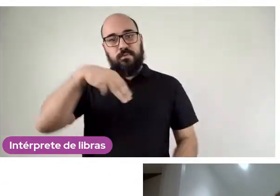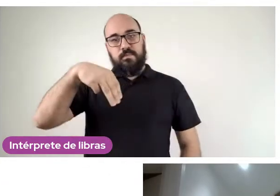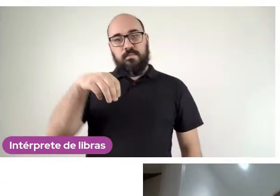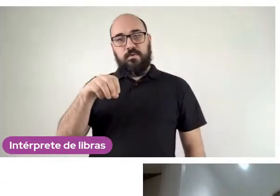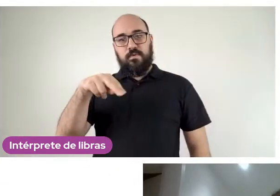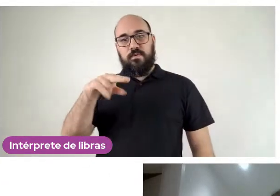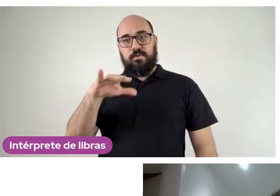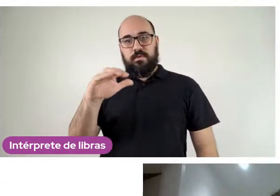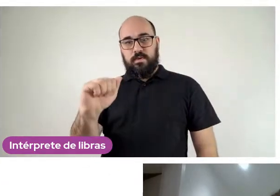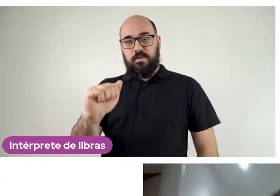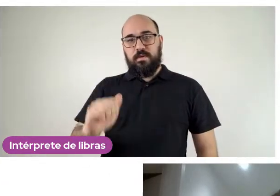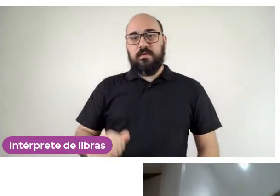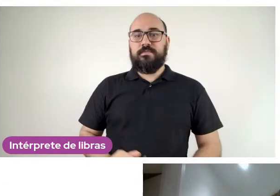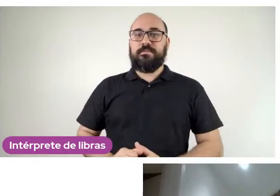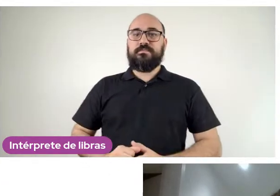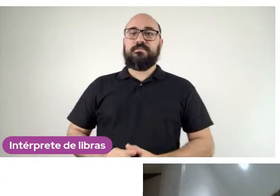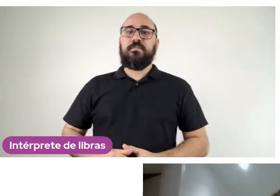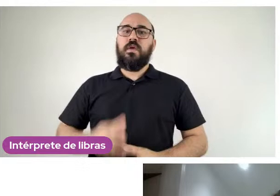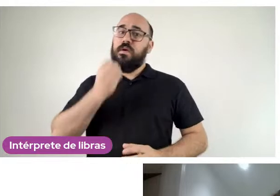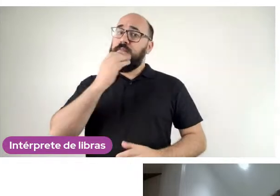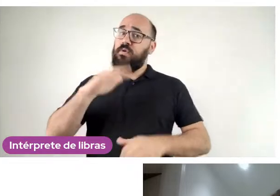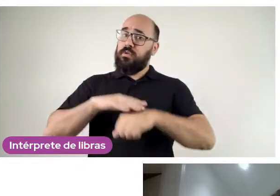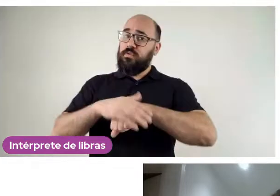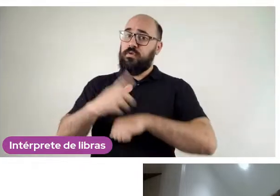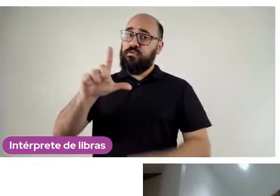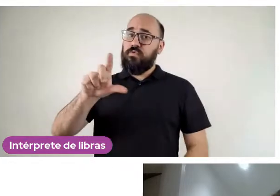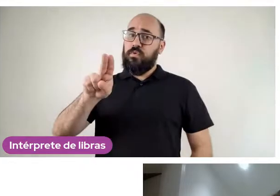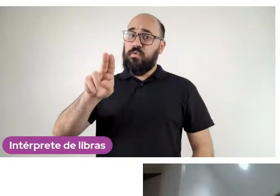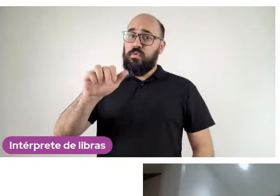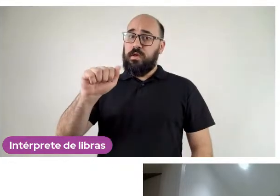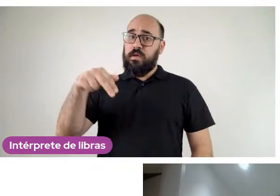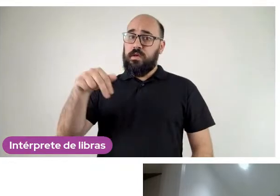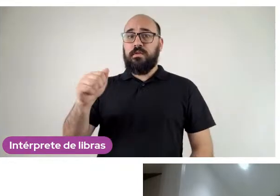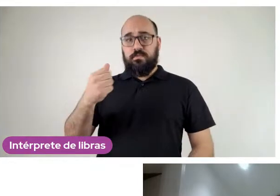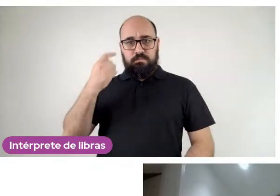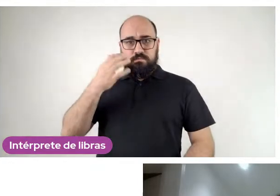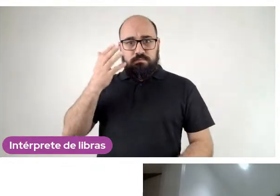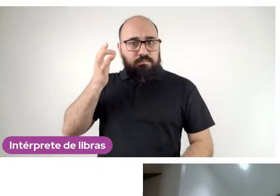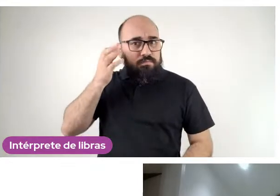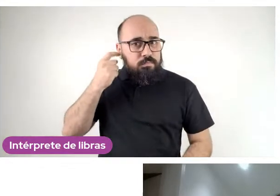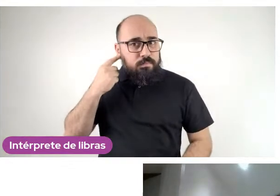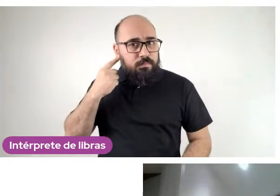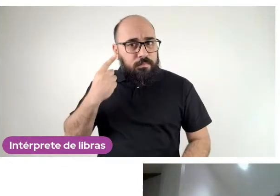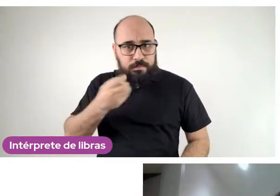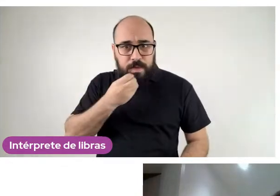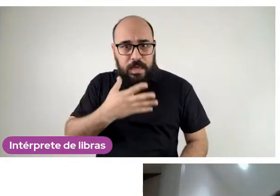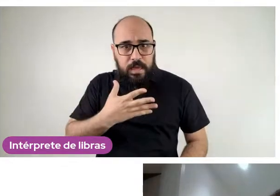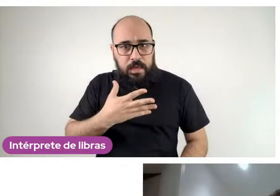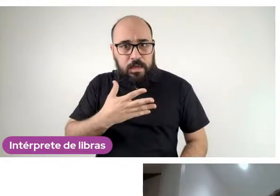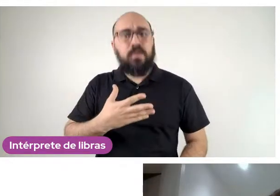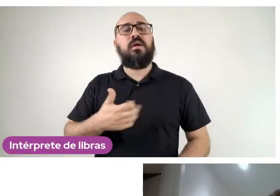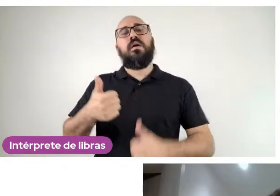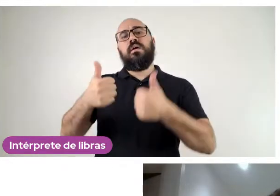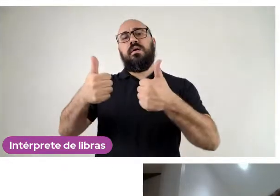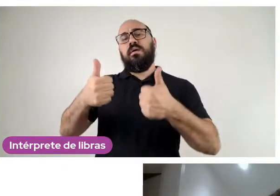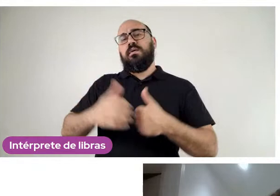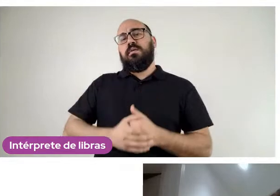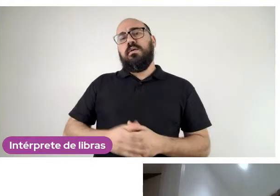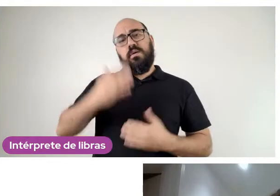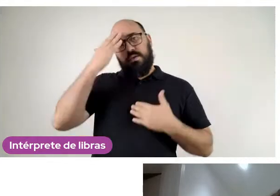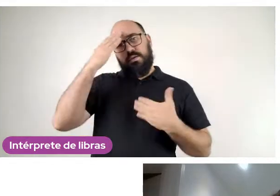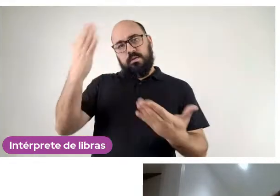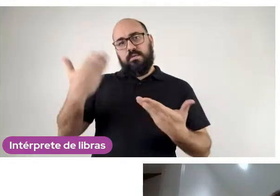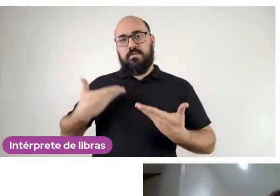noite, Luana. Vocês me escutam bem? Perfeitamente. Ah, que ótimo. Então, primeiramente, gostaria de agradecer o